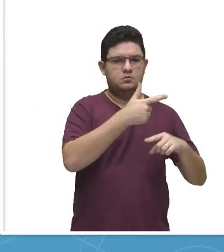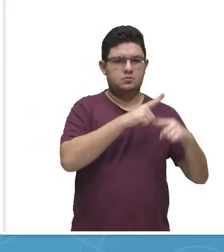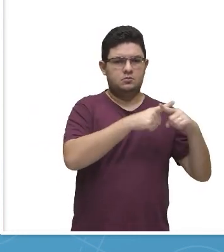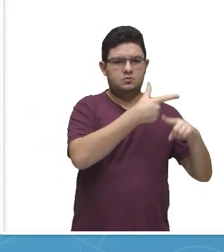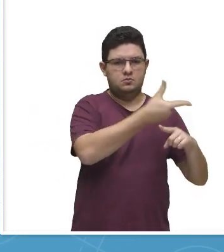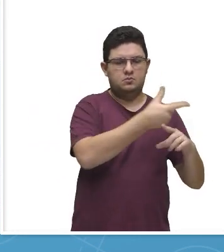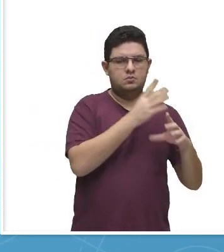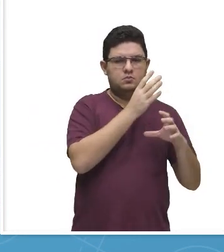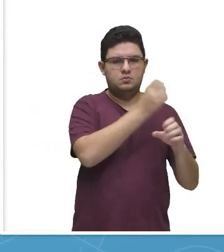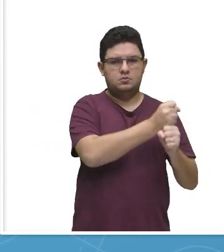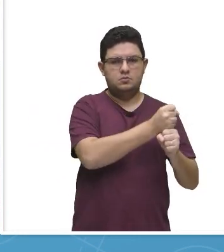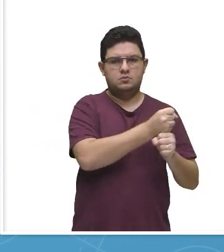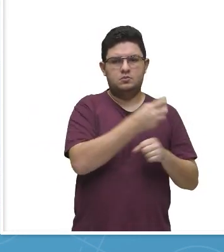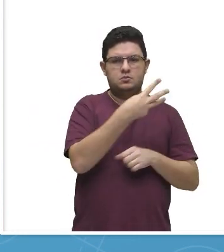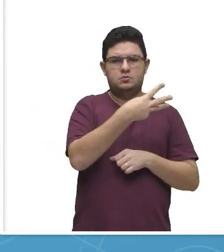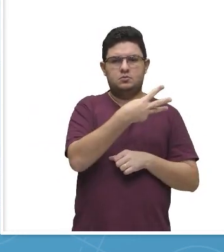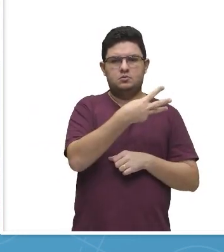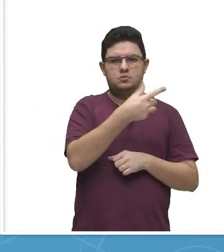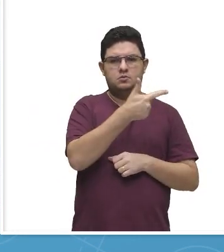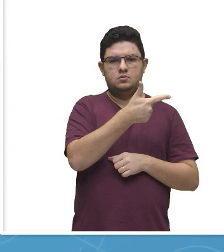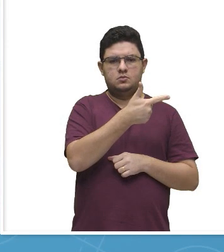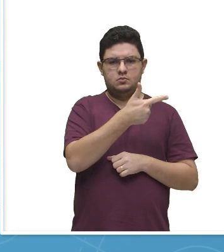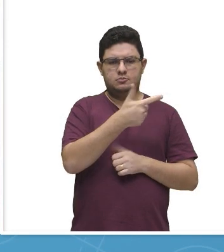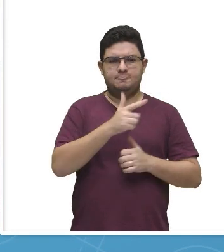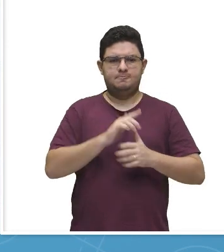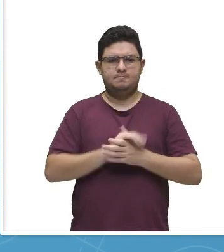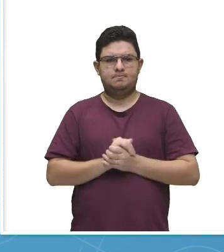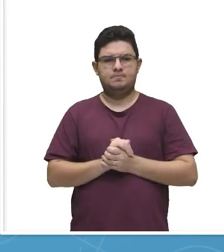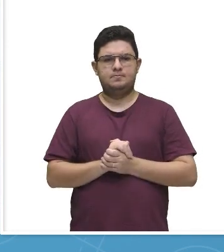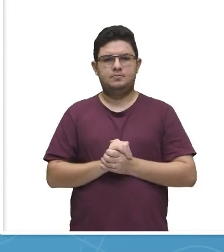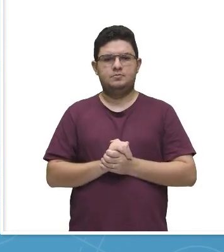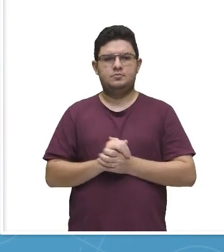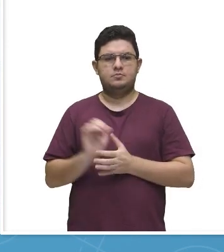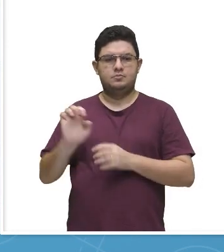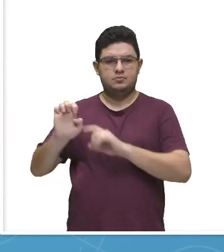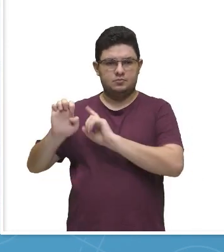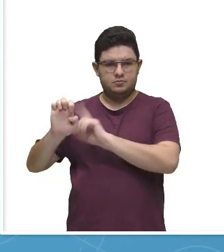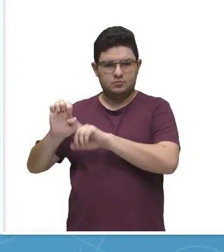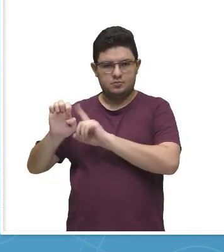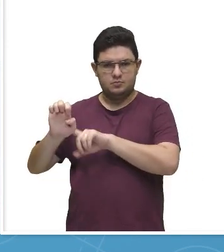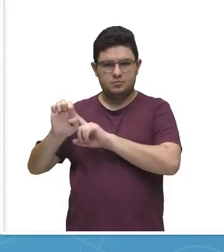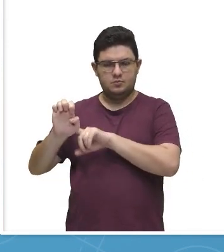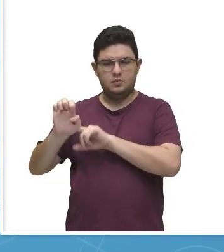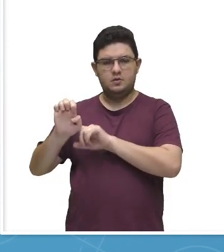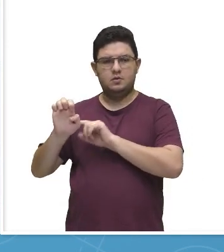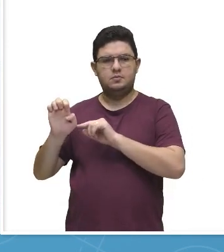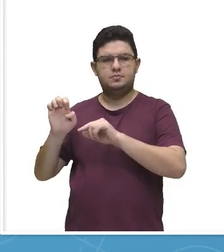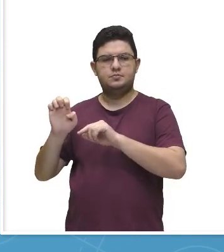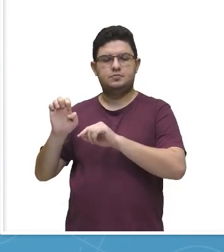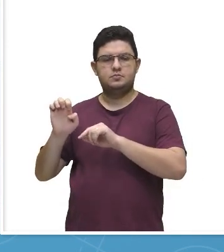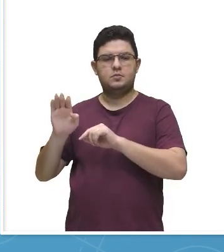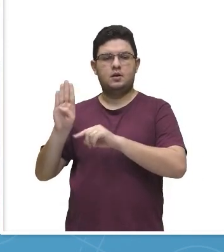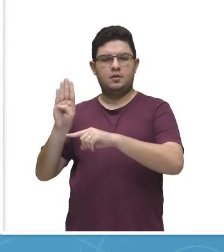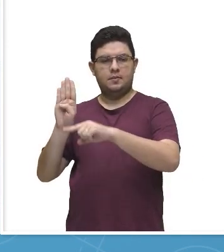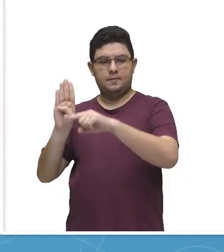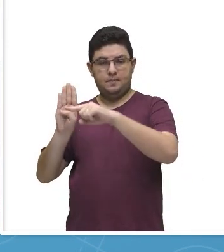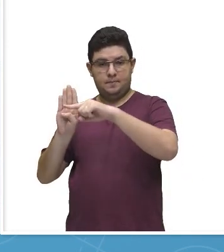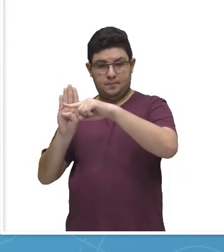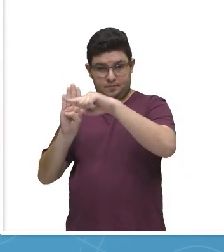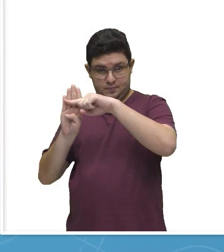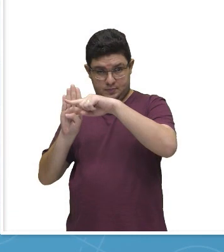2, 16, vezes 2, 32. Aqui é aquela situação, né? Na letra E, eu tenho